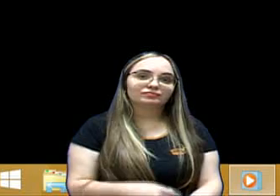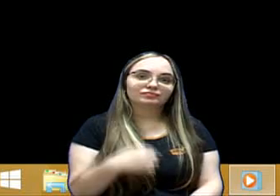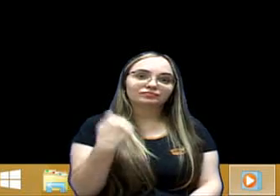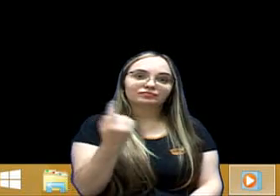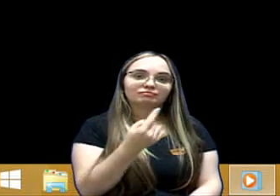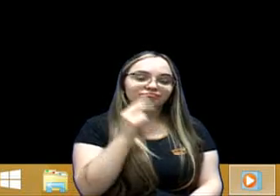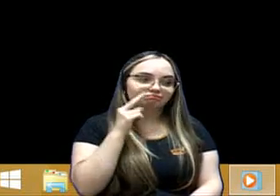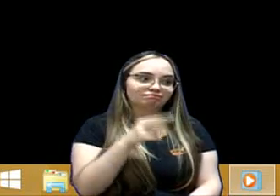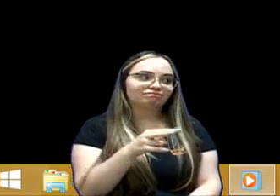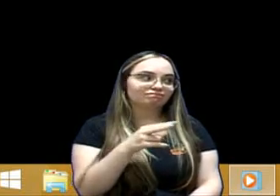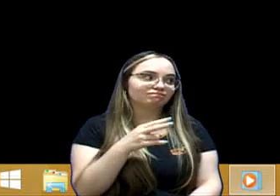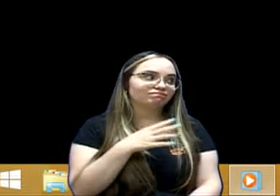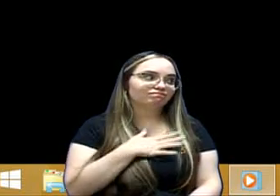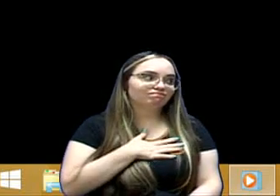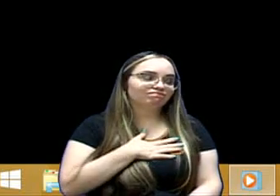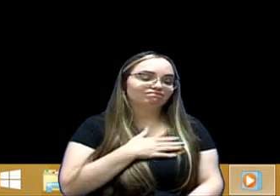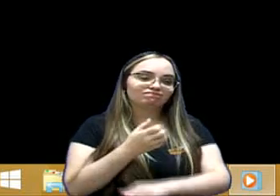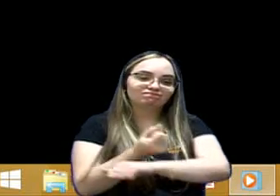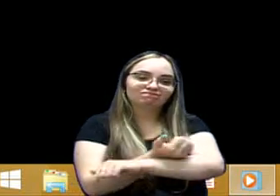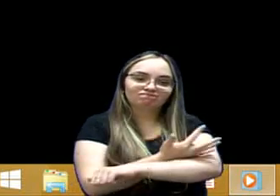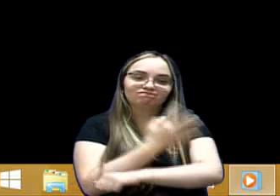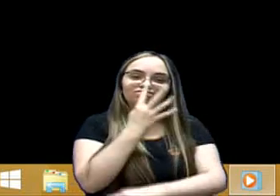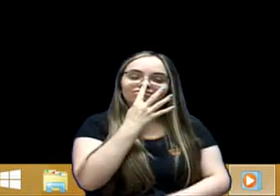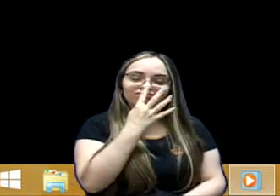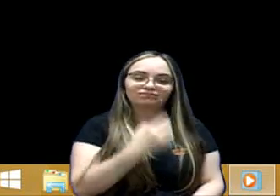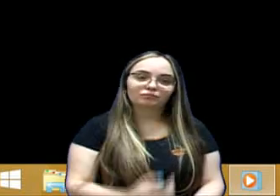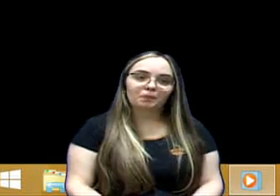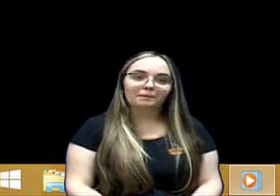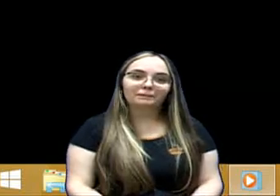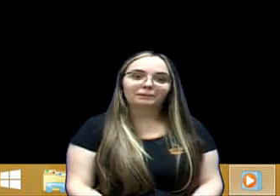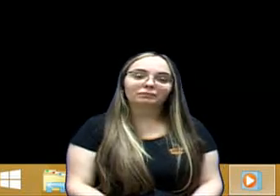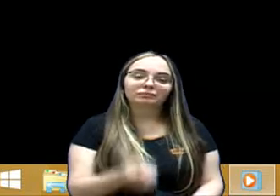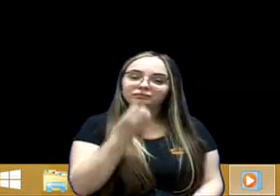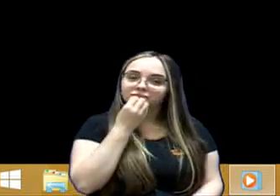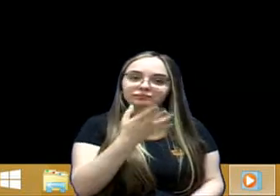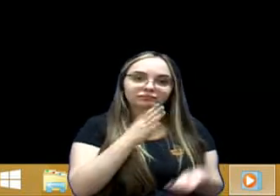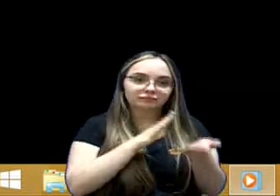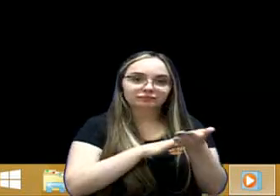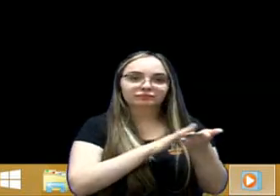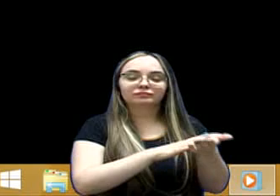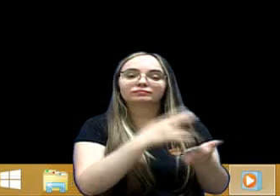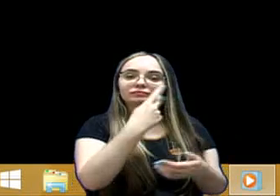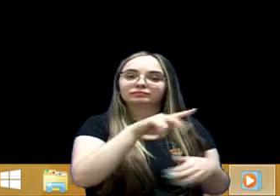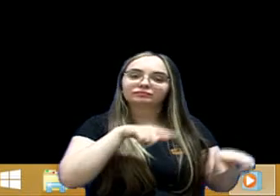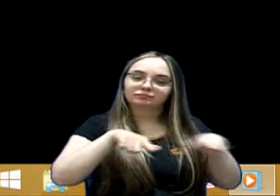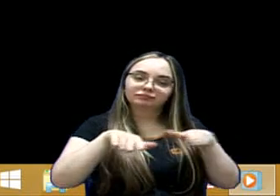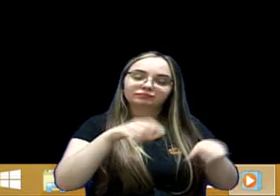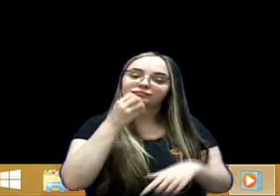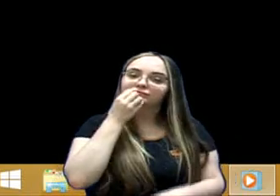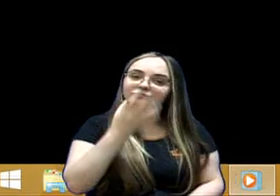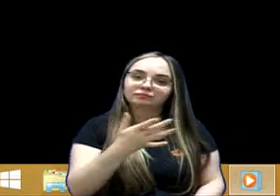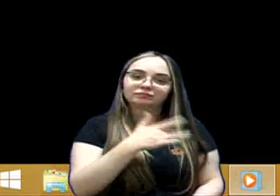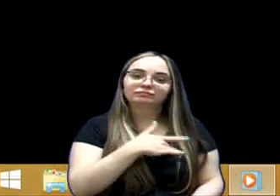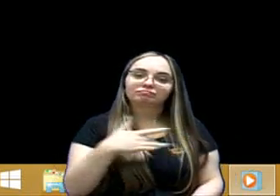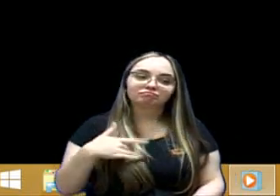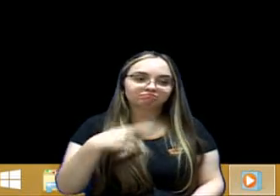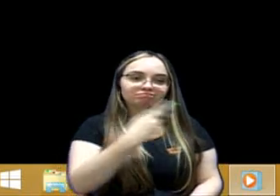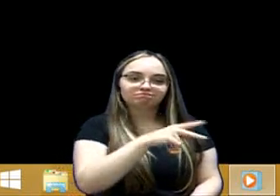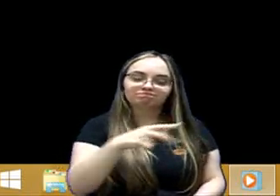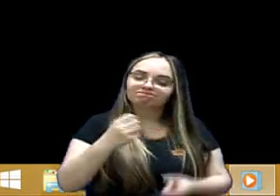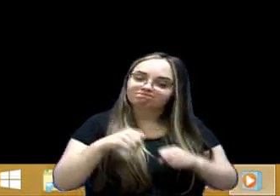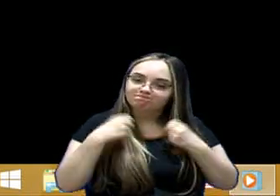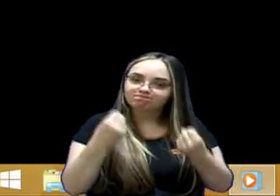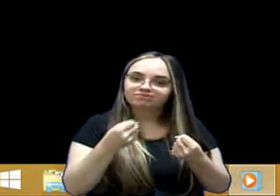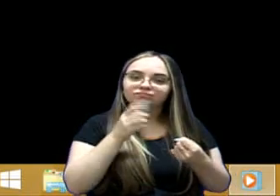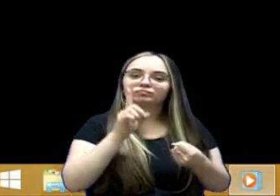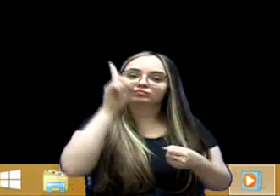ali ajudando o próximo. Olha, legal, gente. Parabéns pelo seu trabalho, pela saúde de vocês. Que